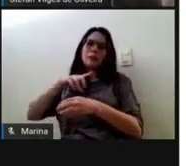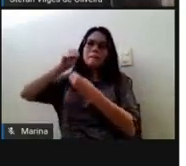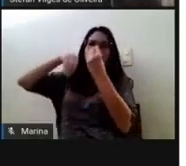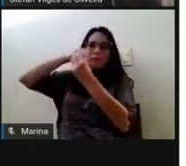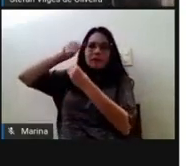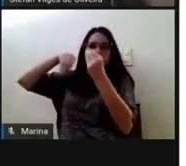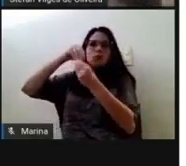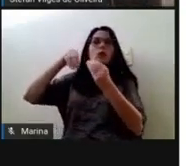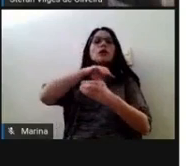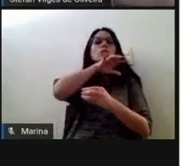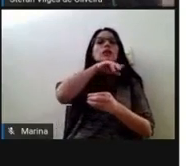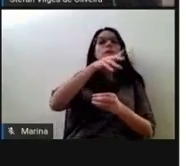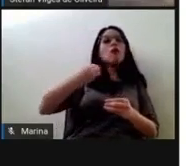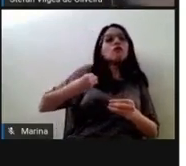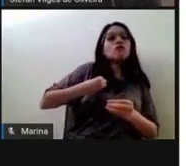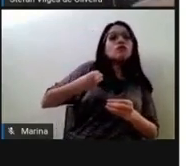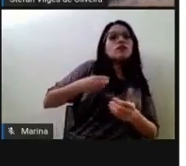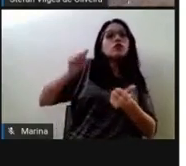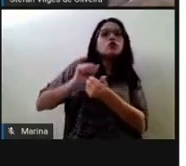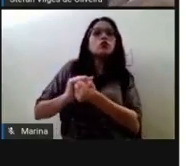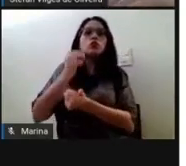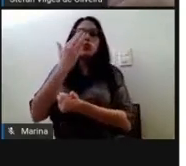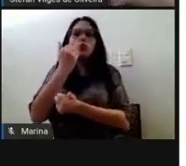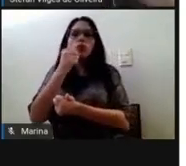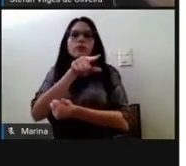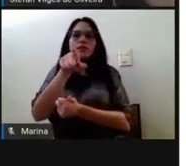vivos próximos ao alimento. Então, todo esse resgate